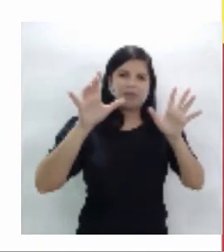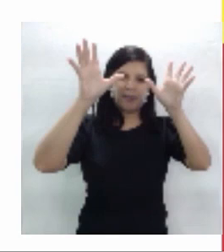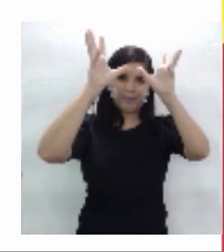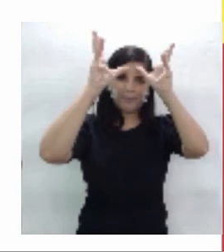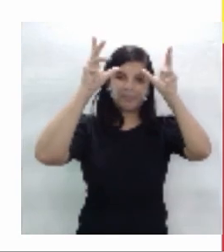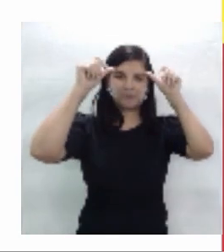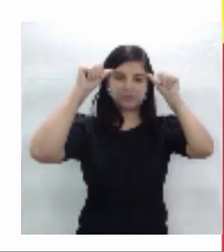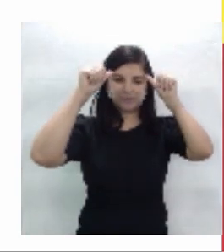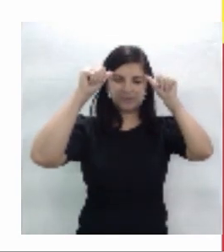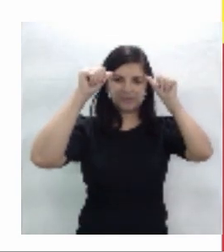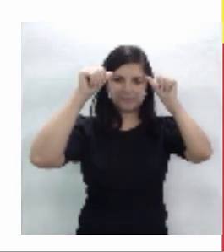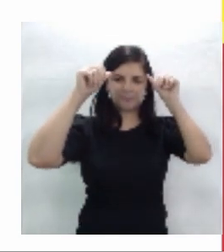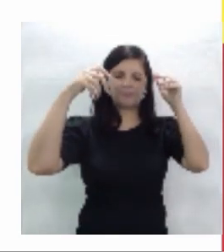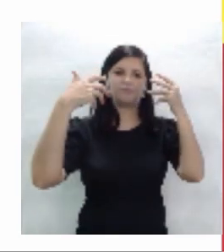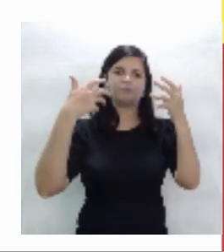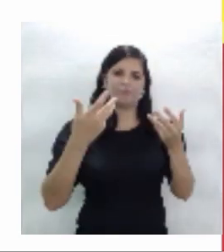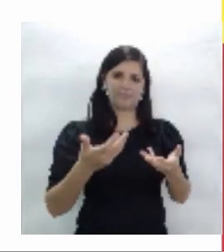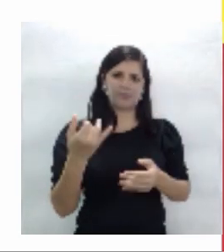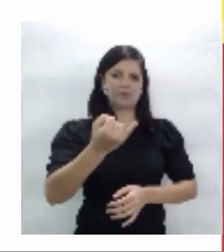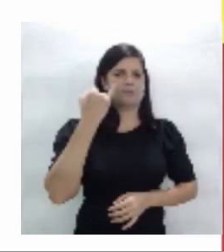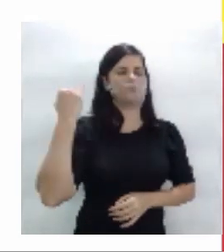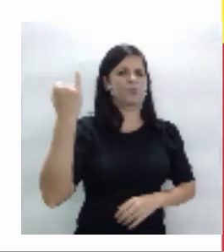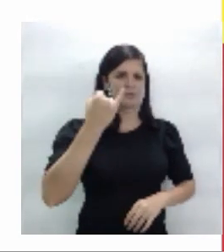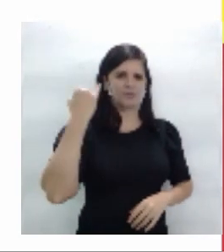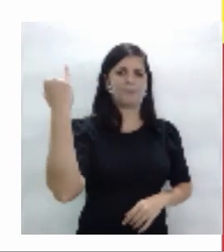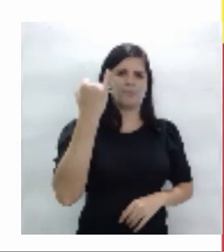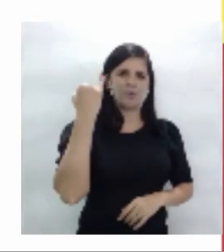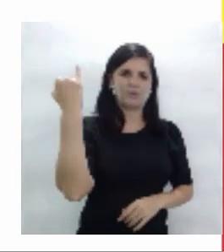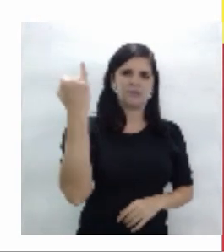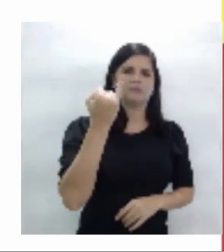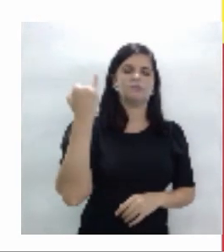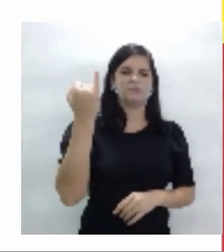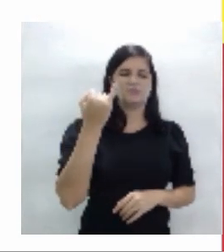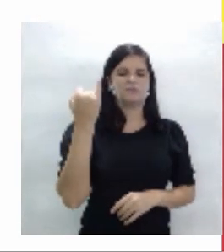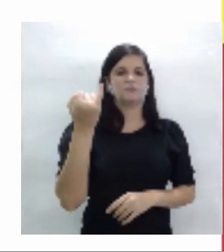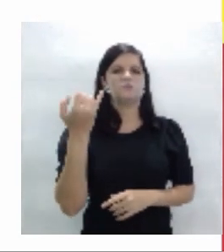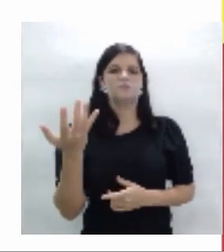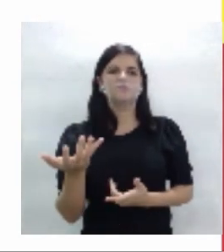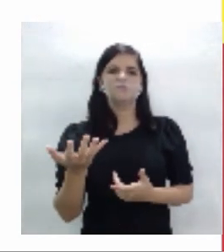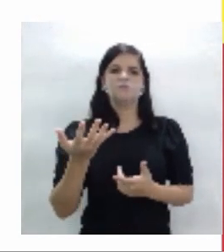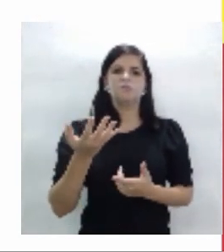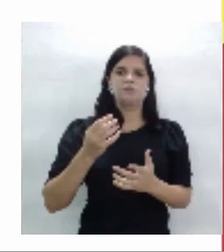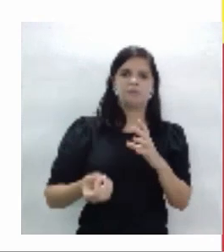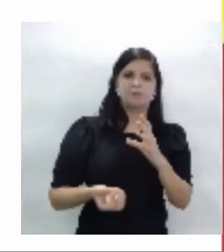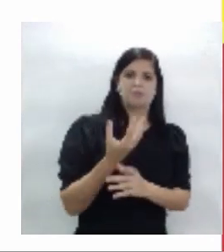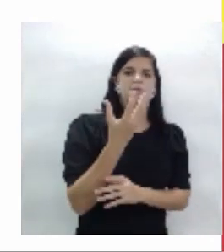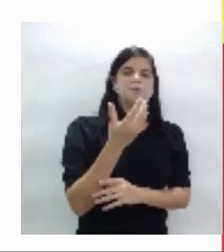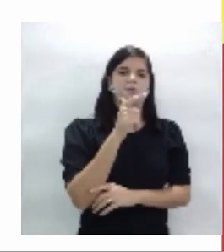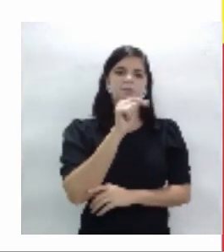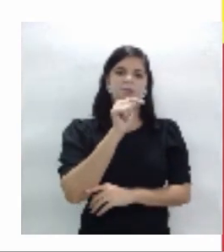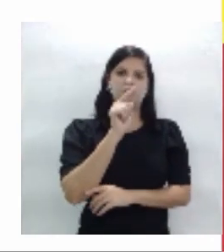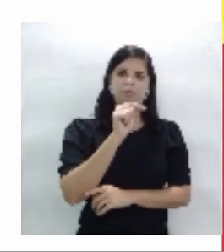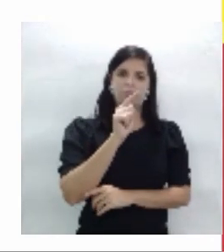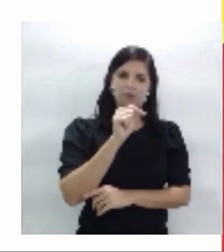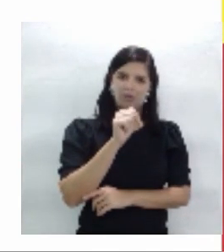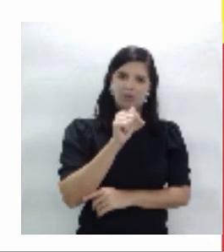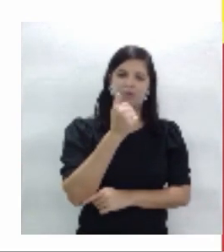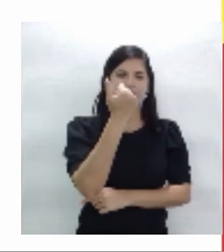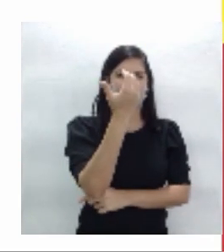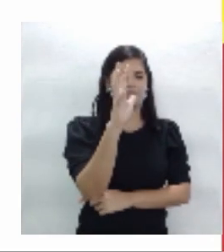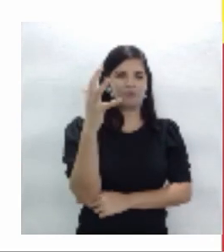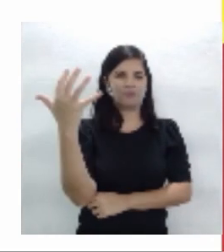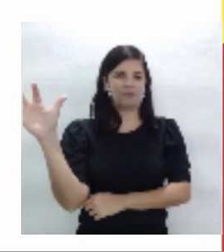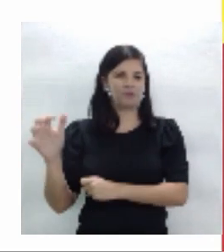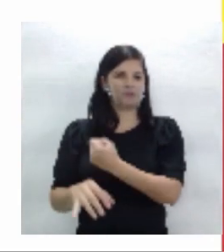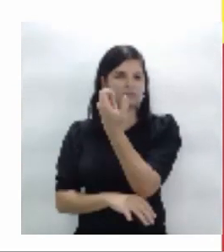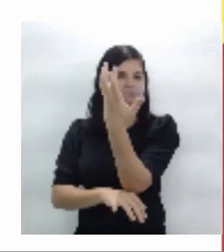amazônica, que é a que você vê agora. A floresta amazônica ela é bem importante na questão aí de produção de água, né?